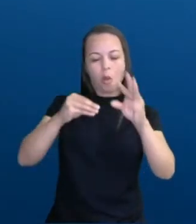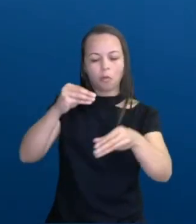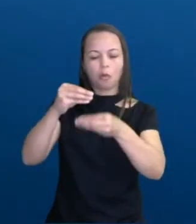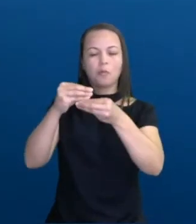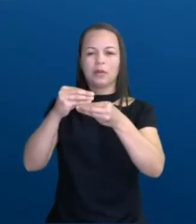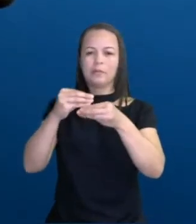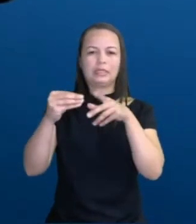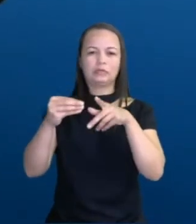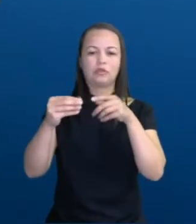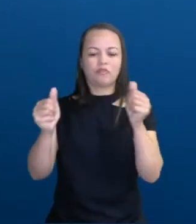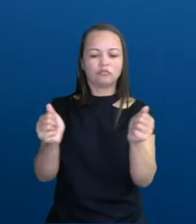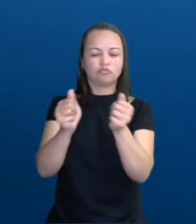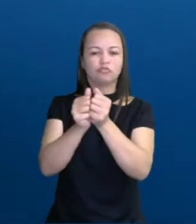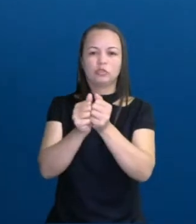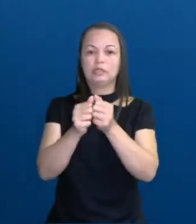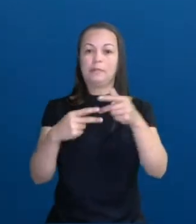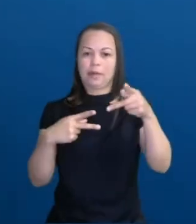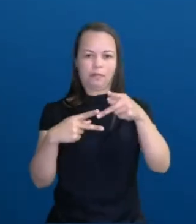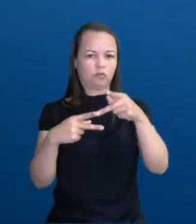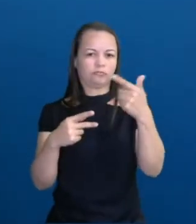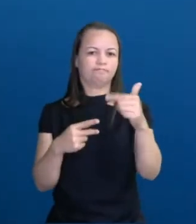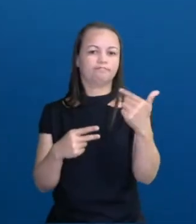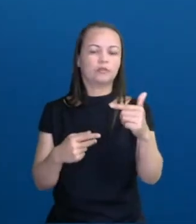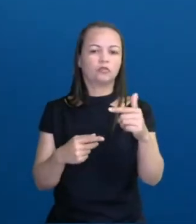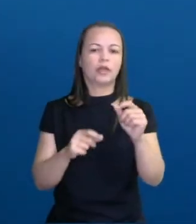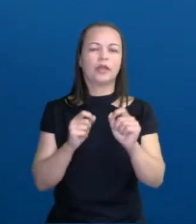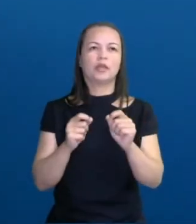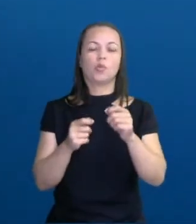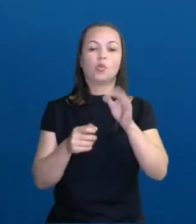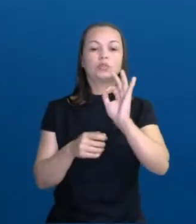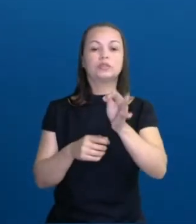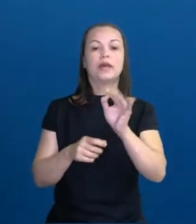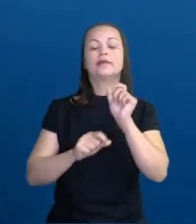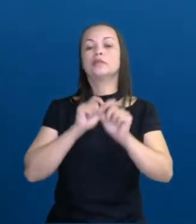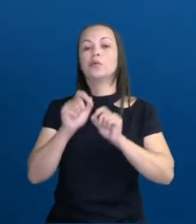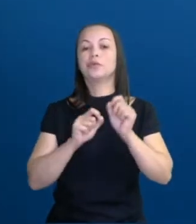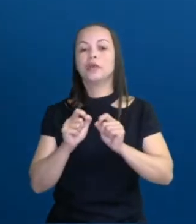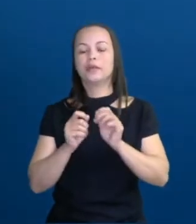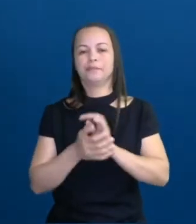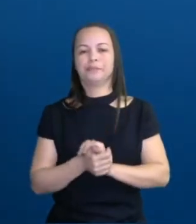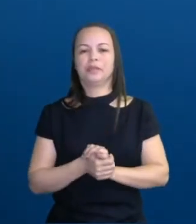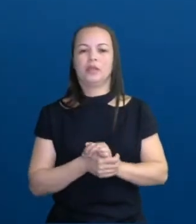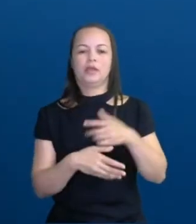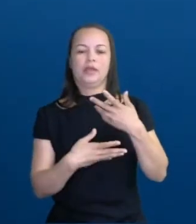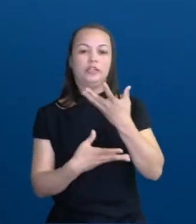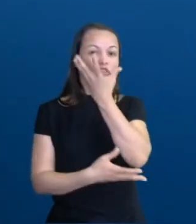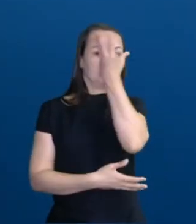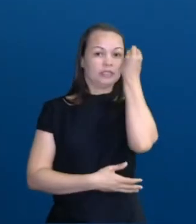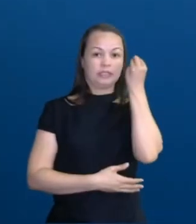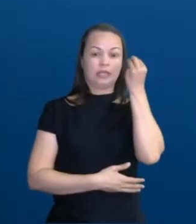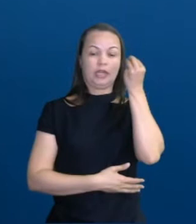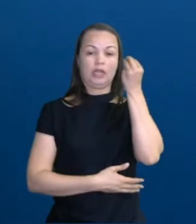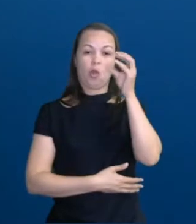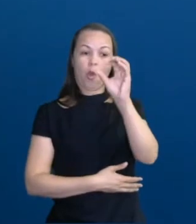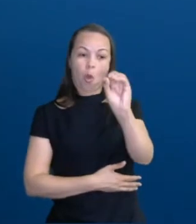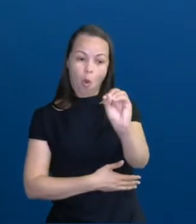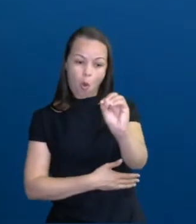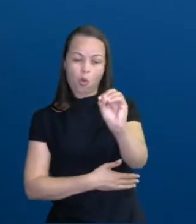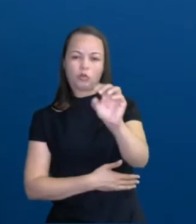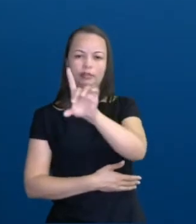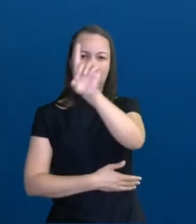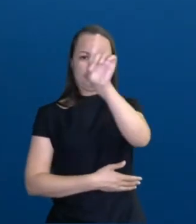ele recebe não vem acompanhado de preposição O correto é o seguinte o esqueci o dia da prova